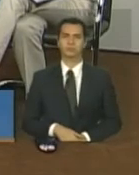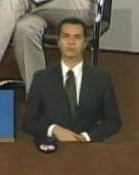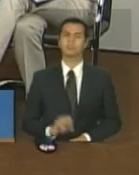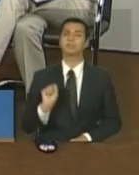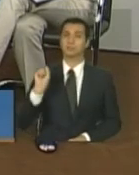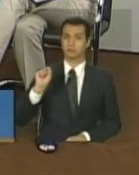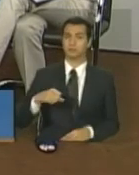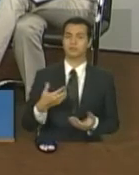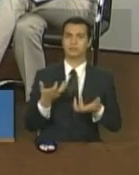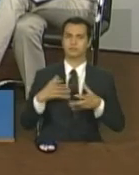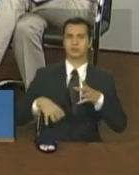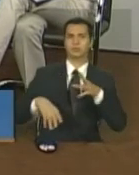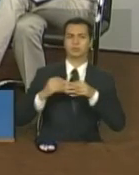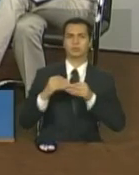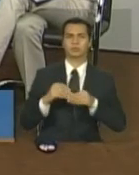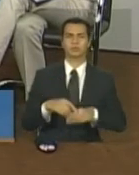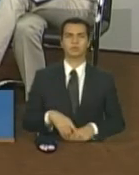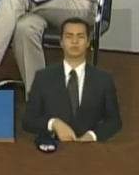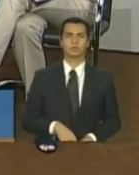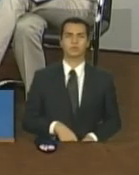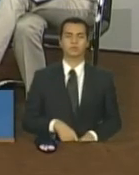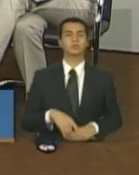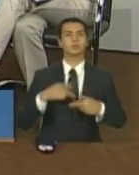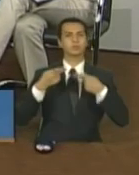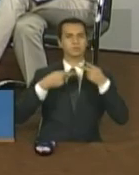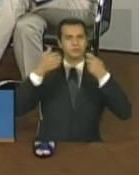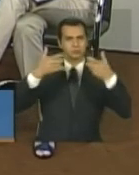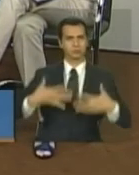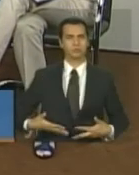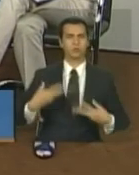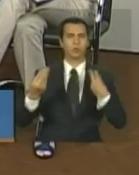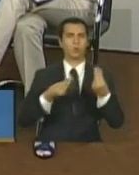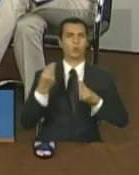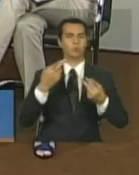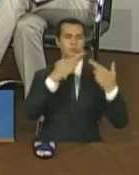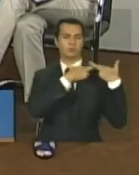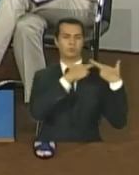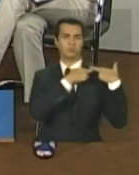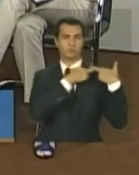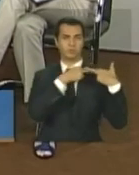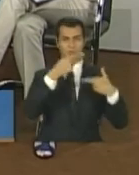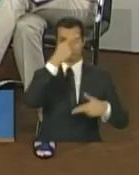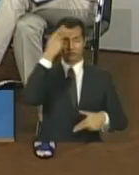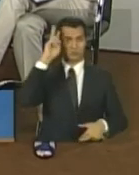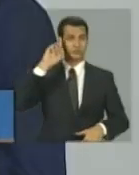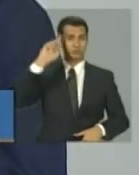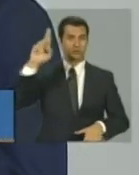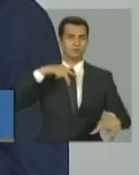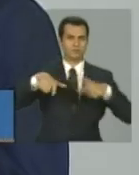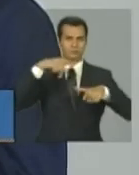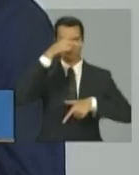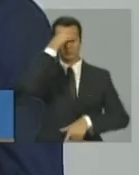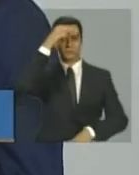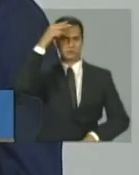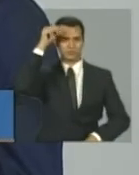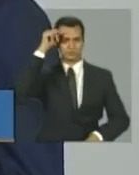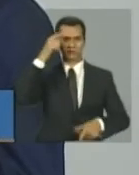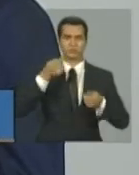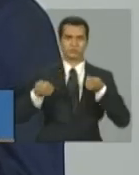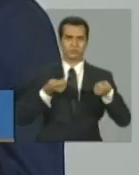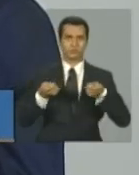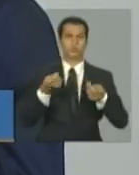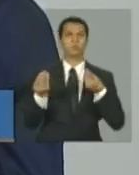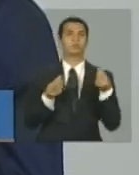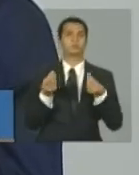assim também falando em No que diz respeito ao papel do gestor municipal no processo de fiscalização é dificilmente